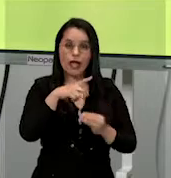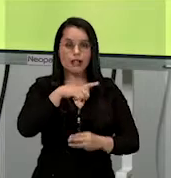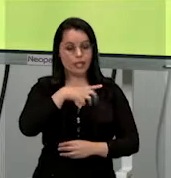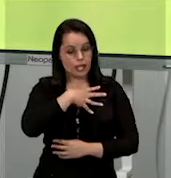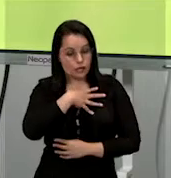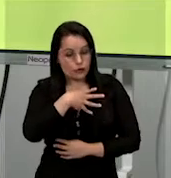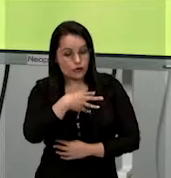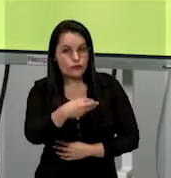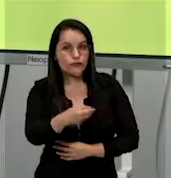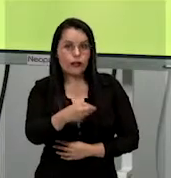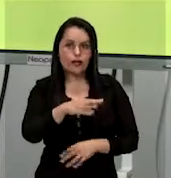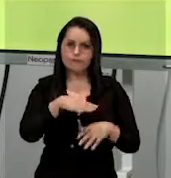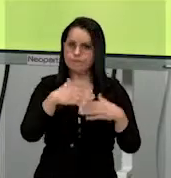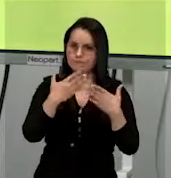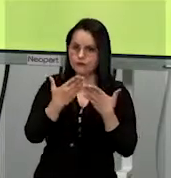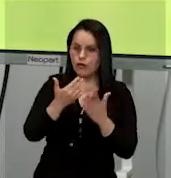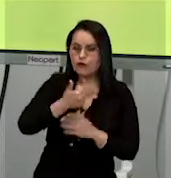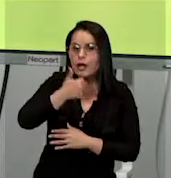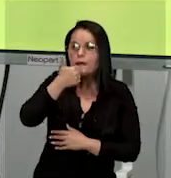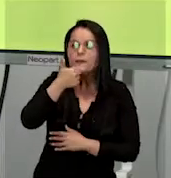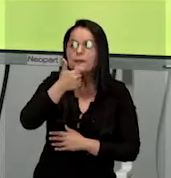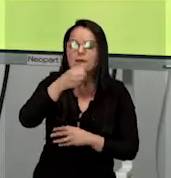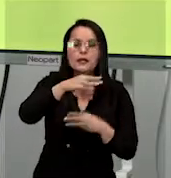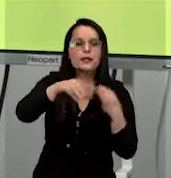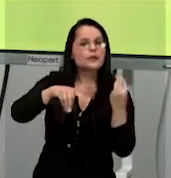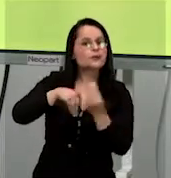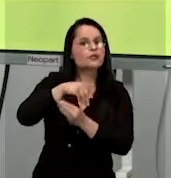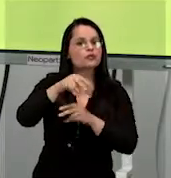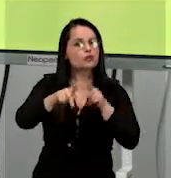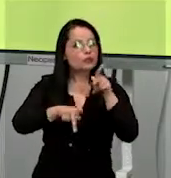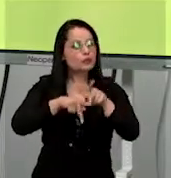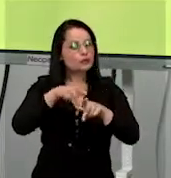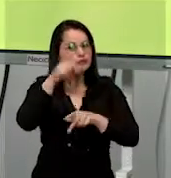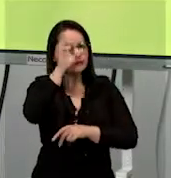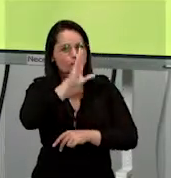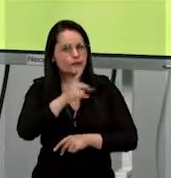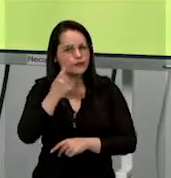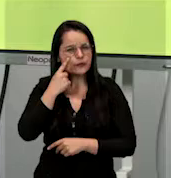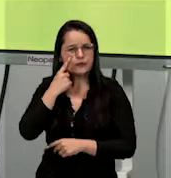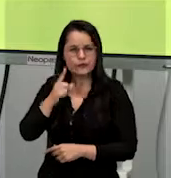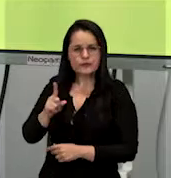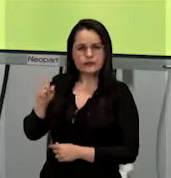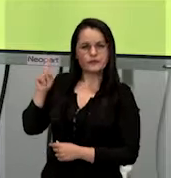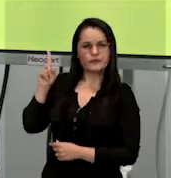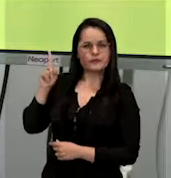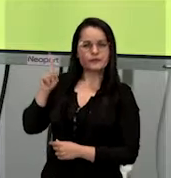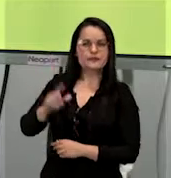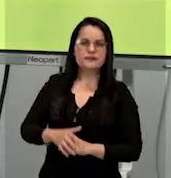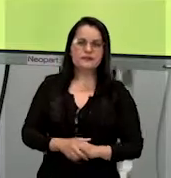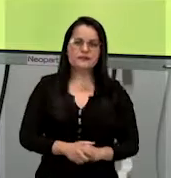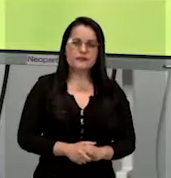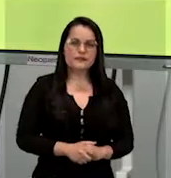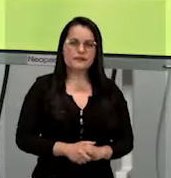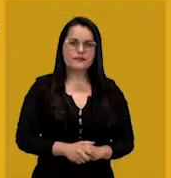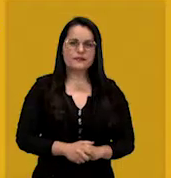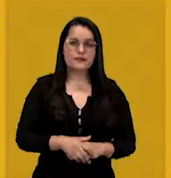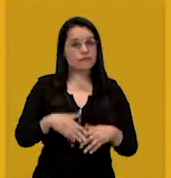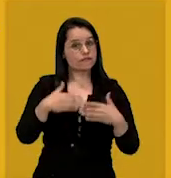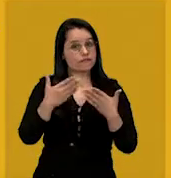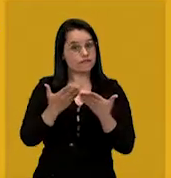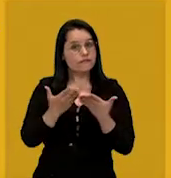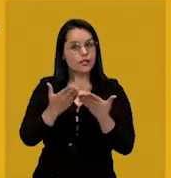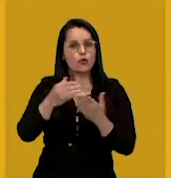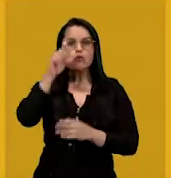filhos. Essa foi uma primeira mistura da população brasileira. Vamos ver? Bom, a